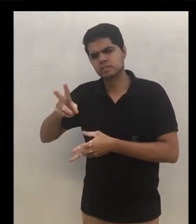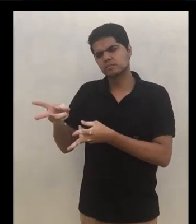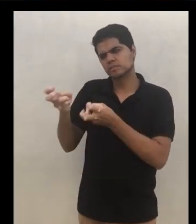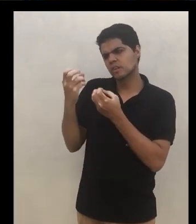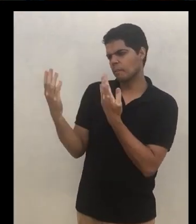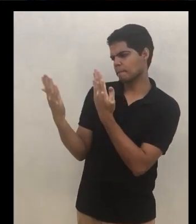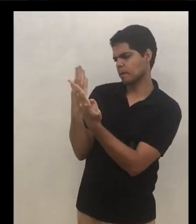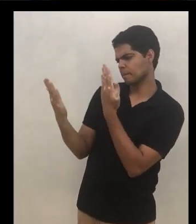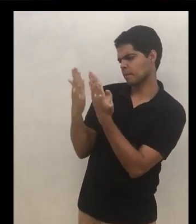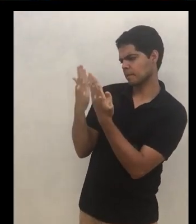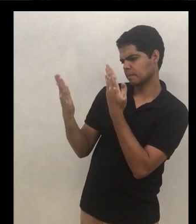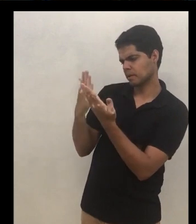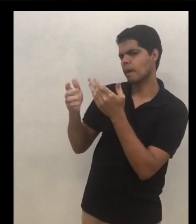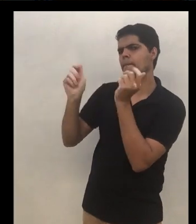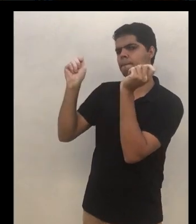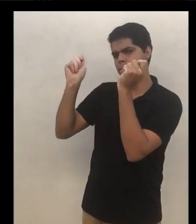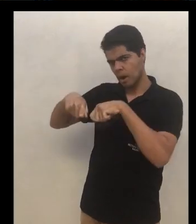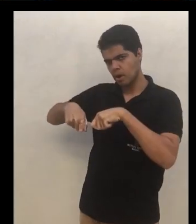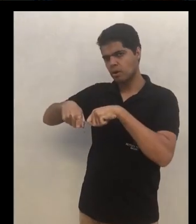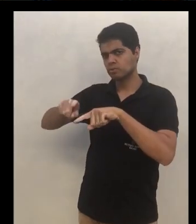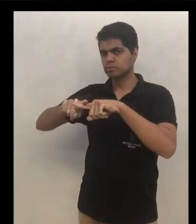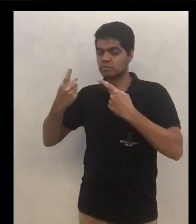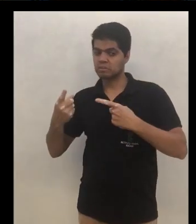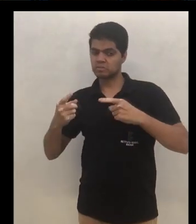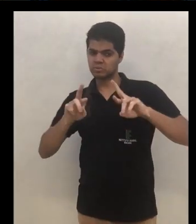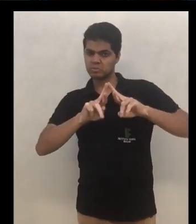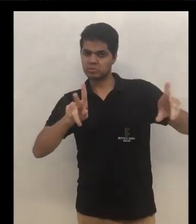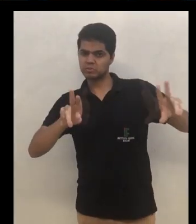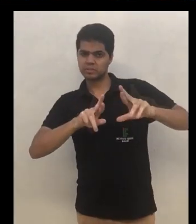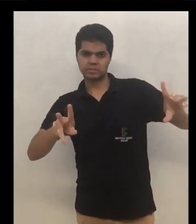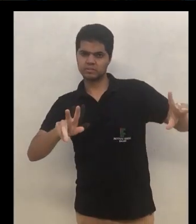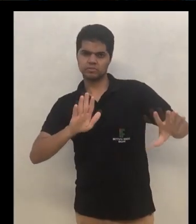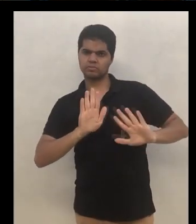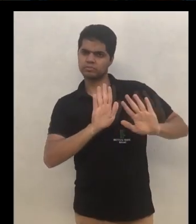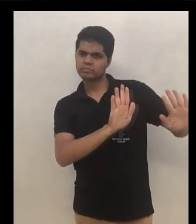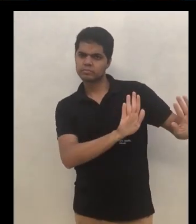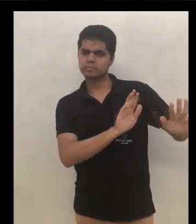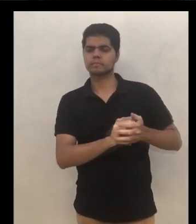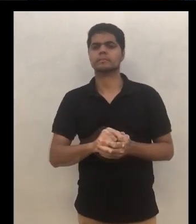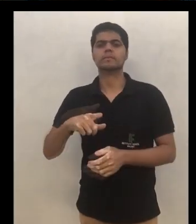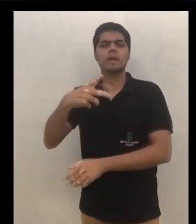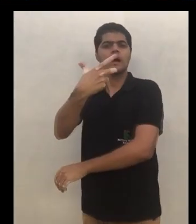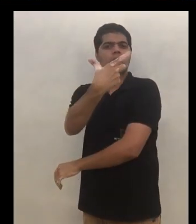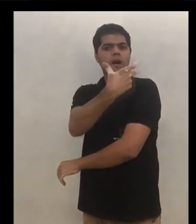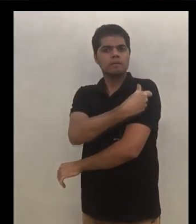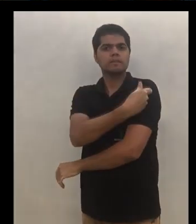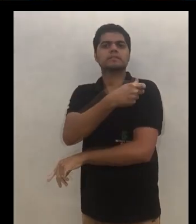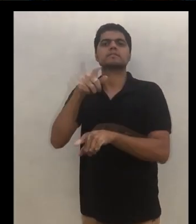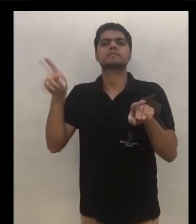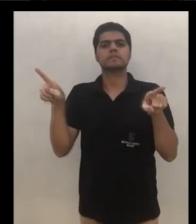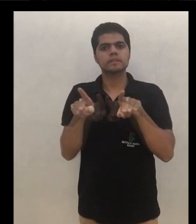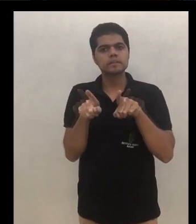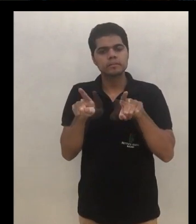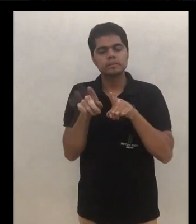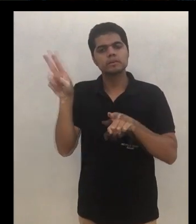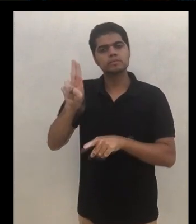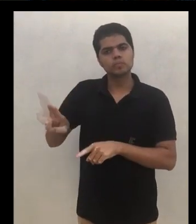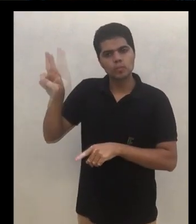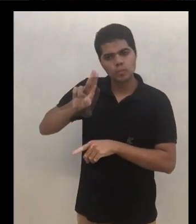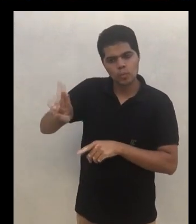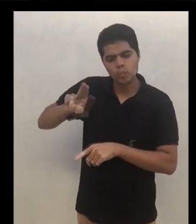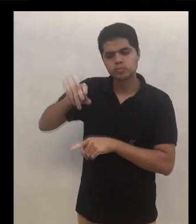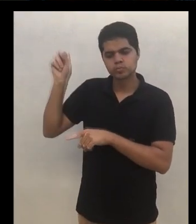caso não tenha um similar que é utilizado, tá? A vacina, o uso de produtos,